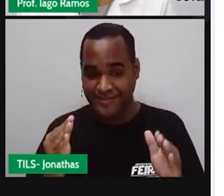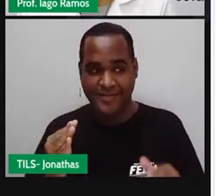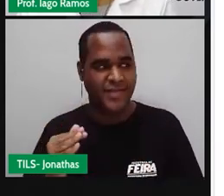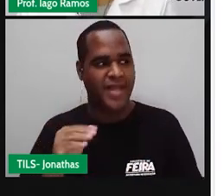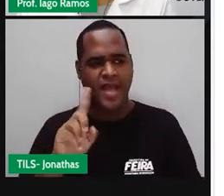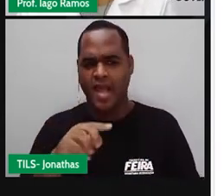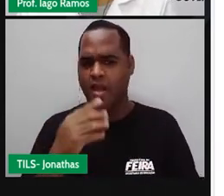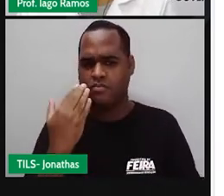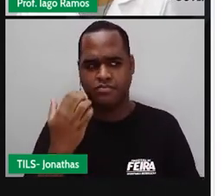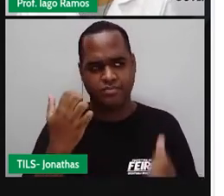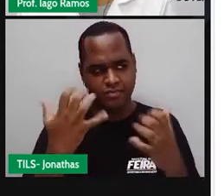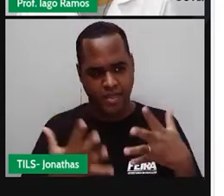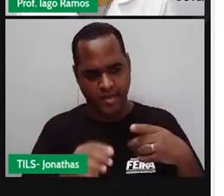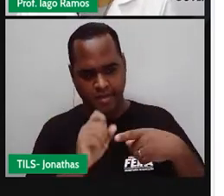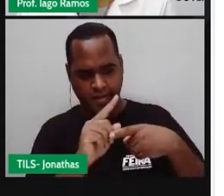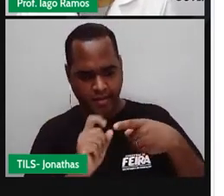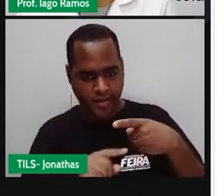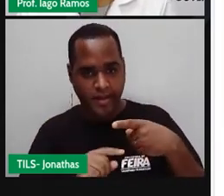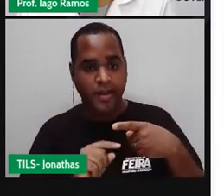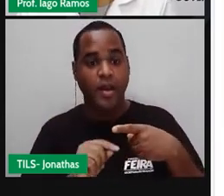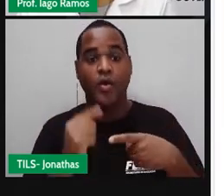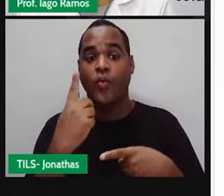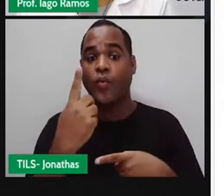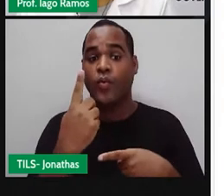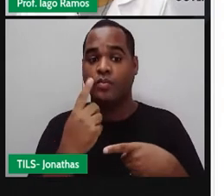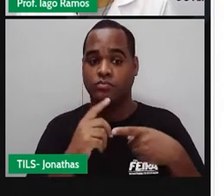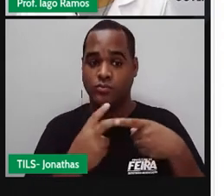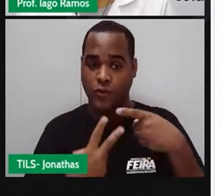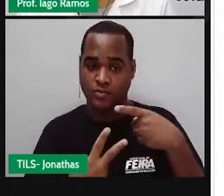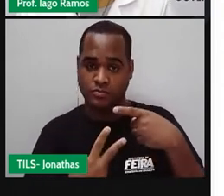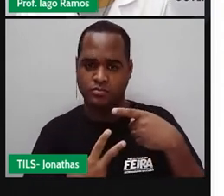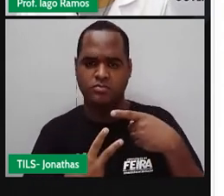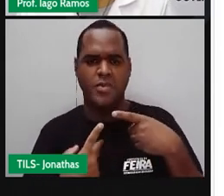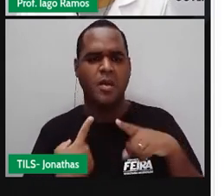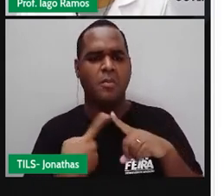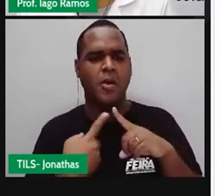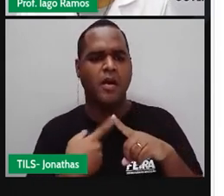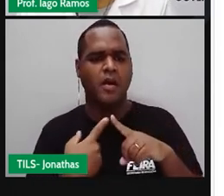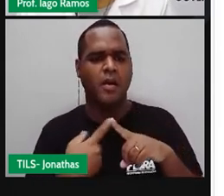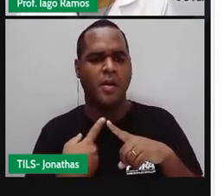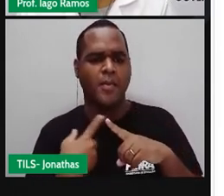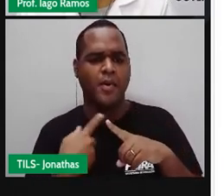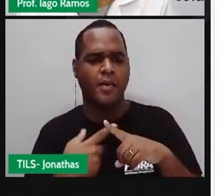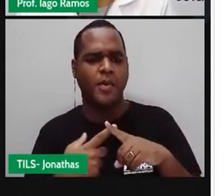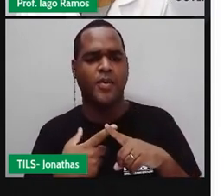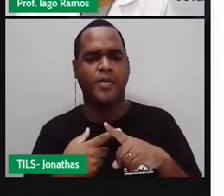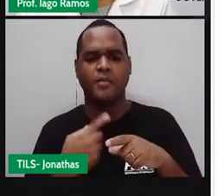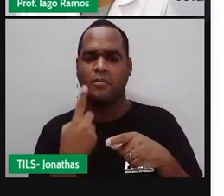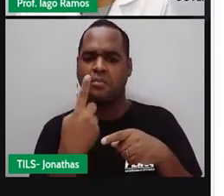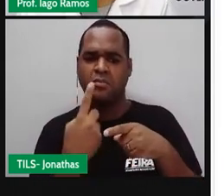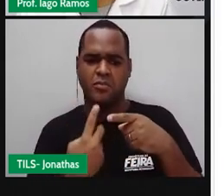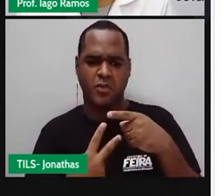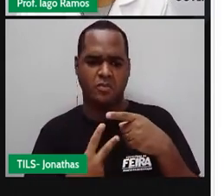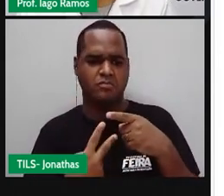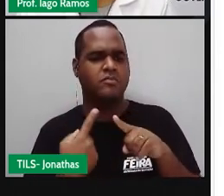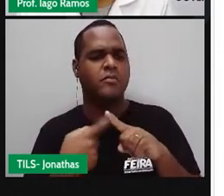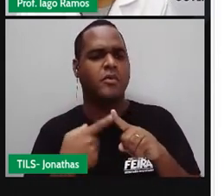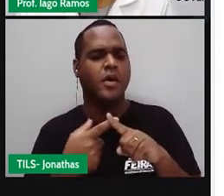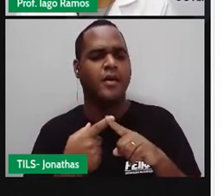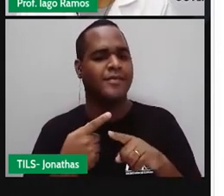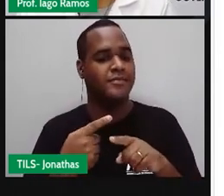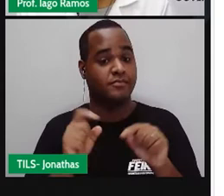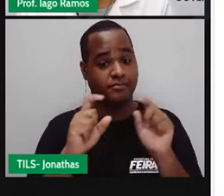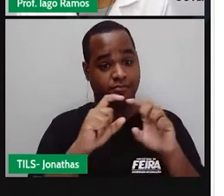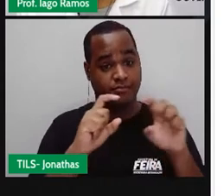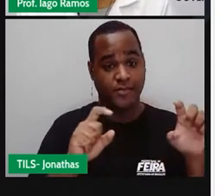vendo essa fração a gente lê um mail Porque meio né porque veja que esse